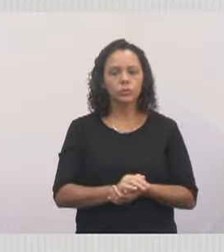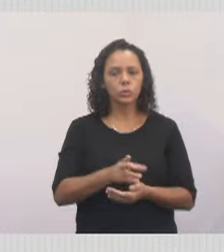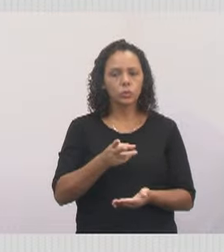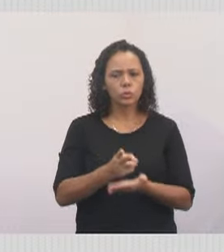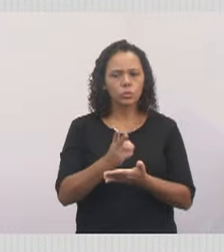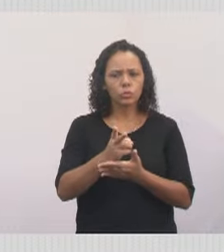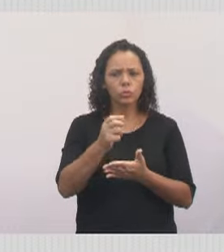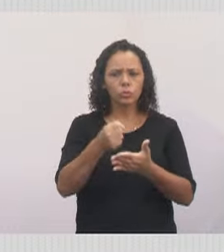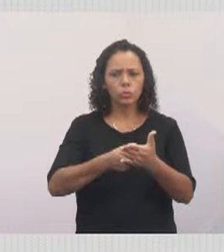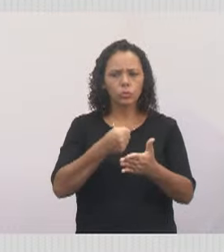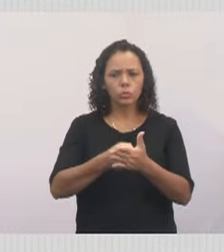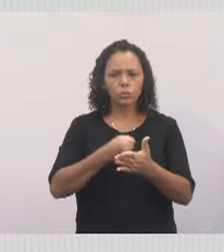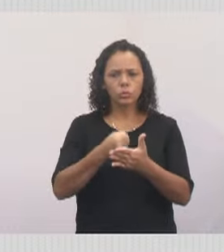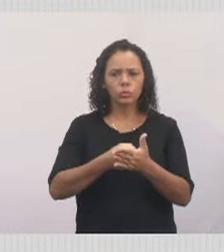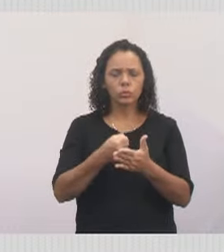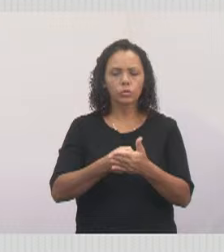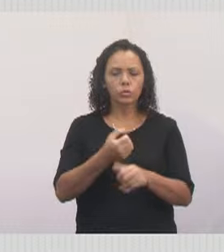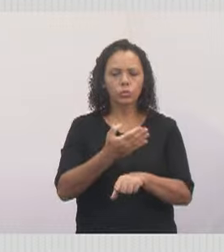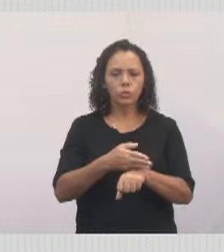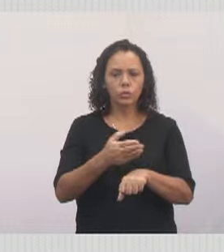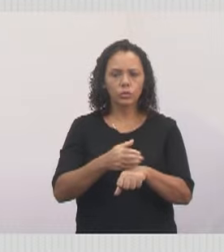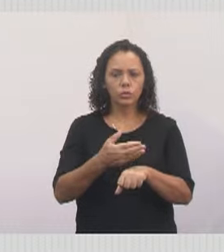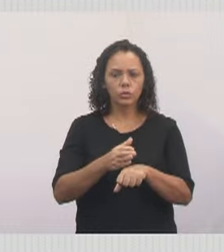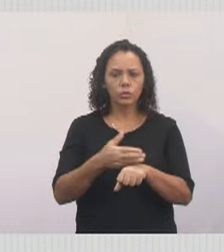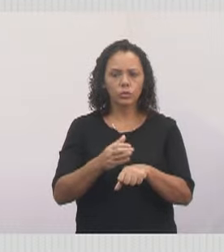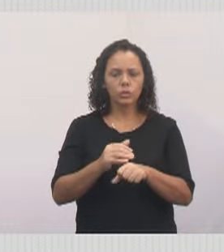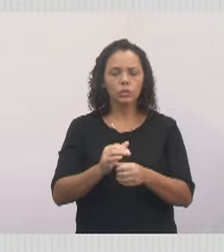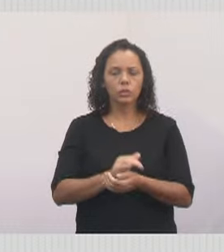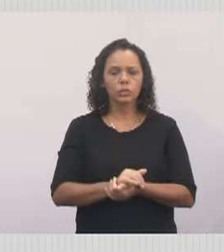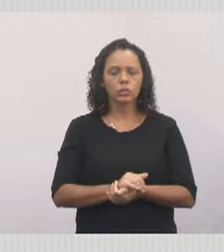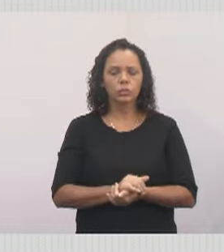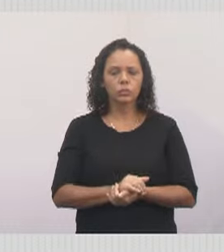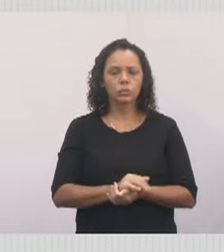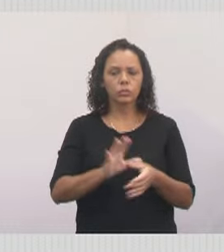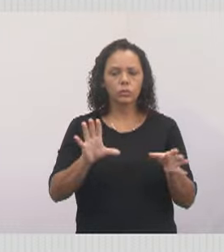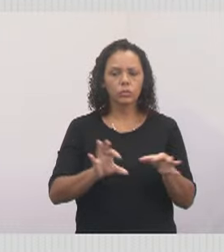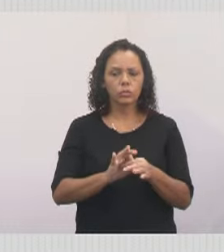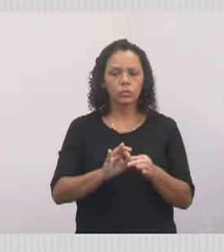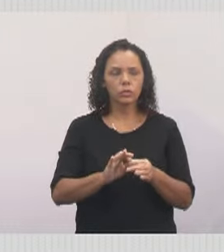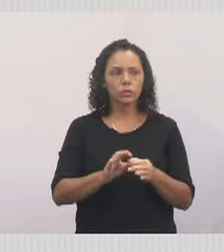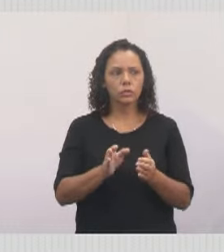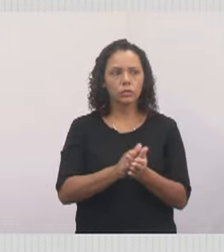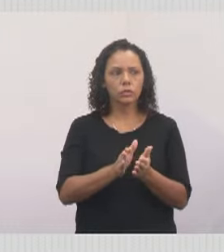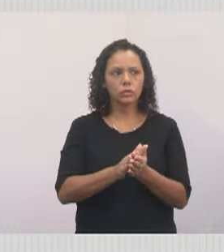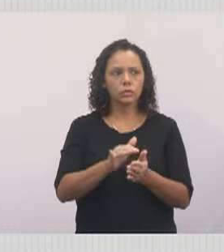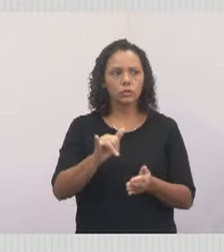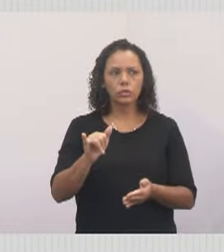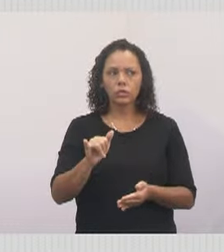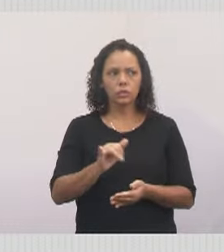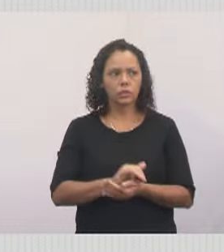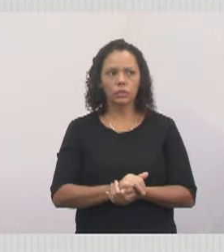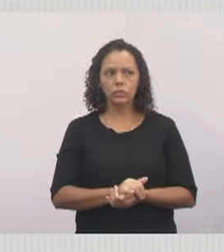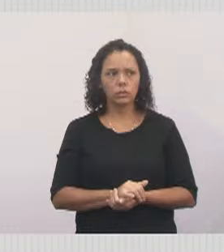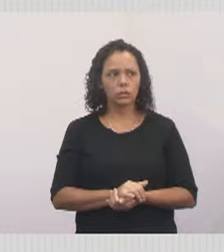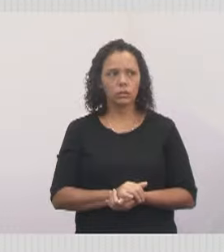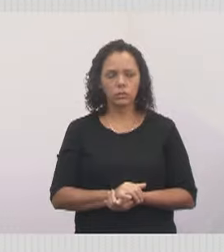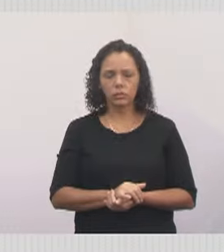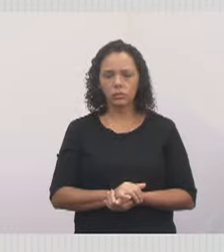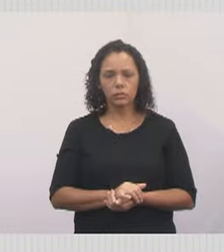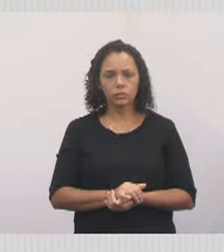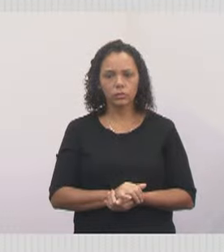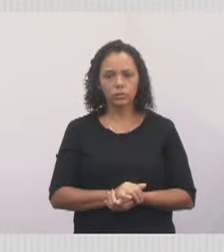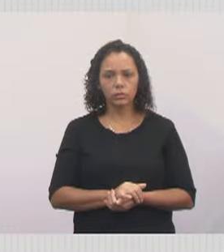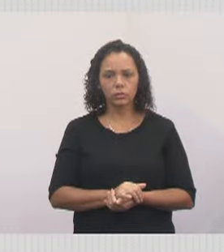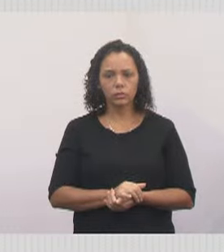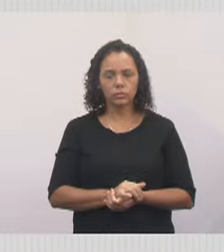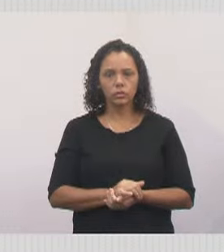luta e passou a treinar como campo da Liga Jacareense de Futebol. Próximo. Aí uma